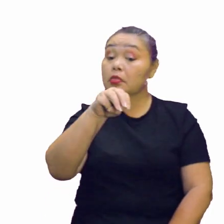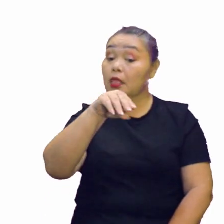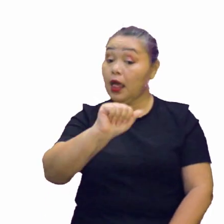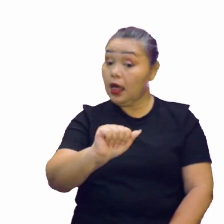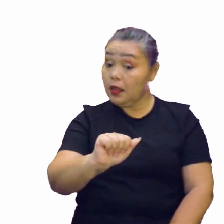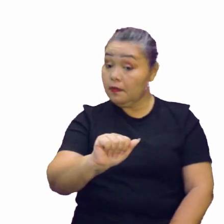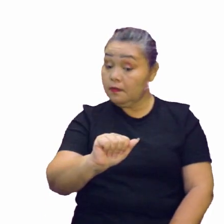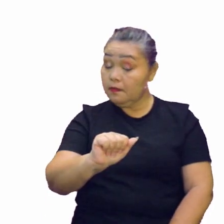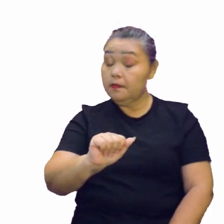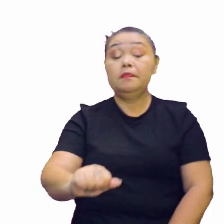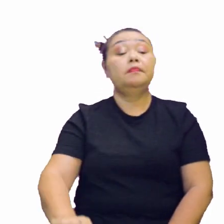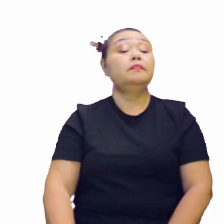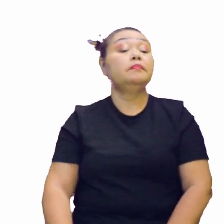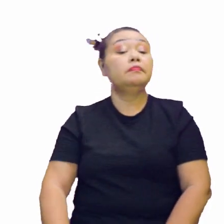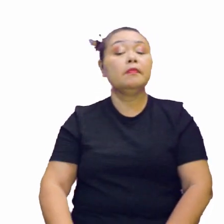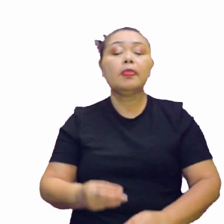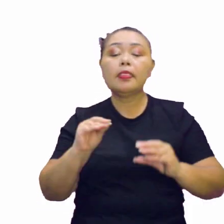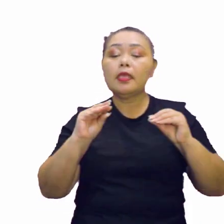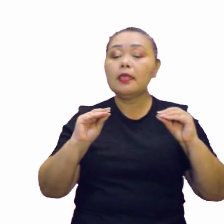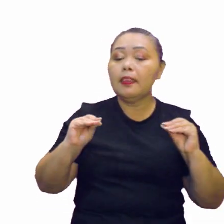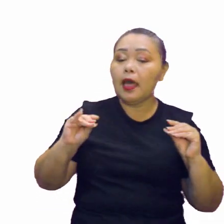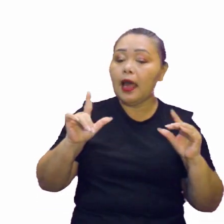Clima, umidade,